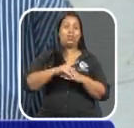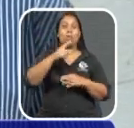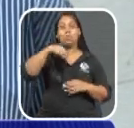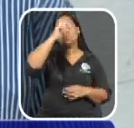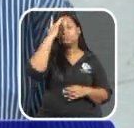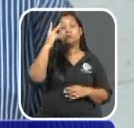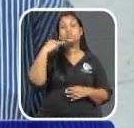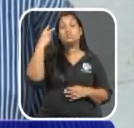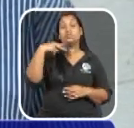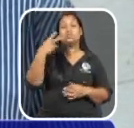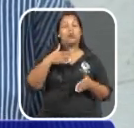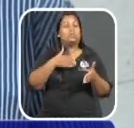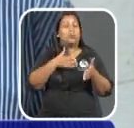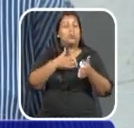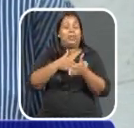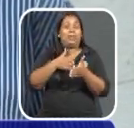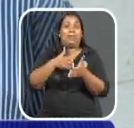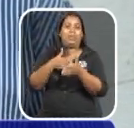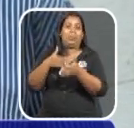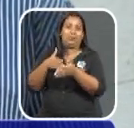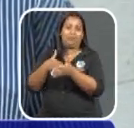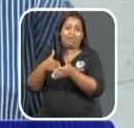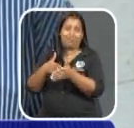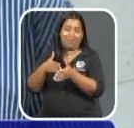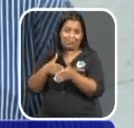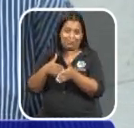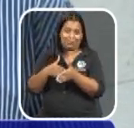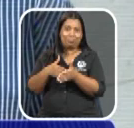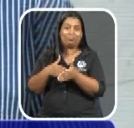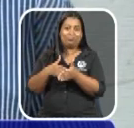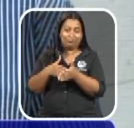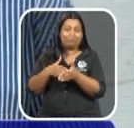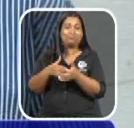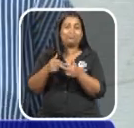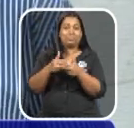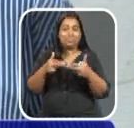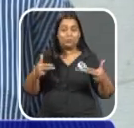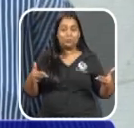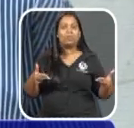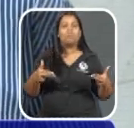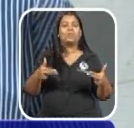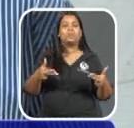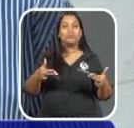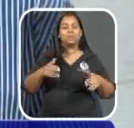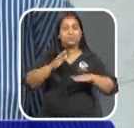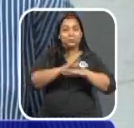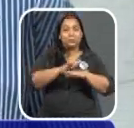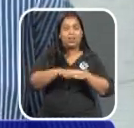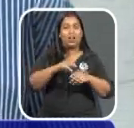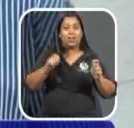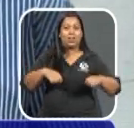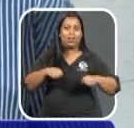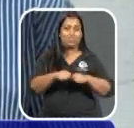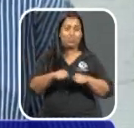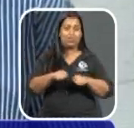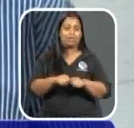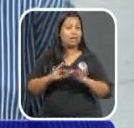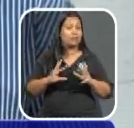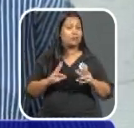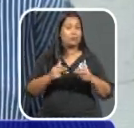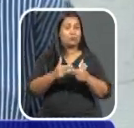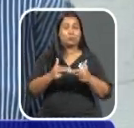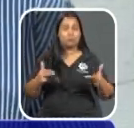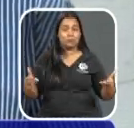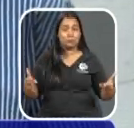vereadores ficaram muito limitados na seara das suas entabulações, das suas competências. Toda matéria